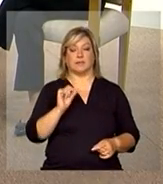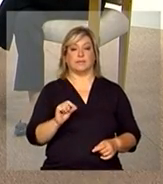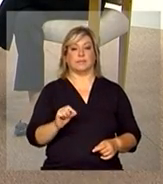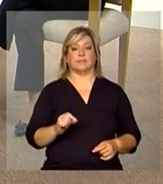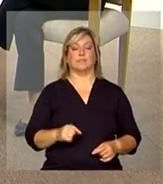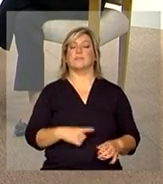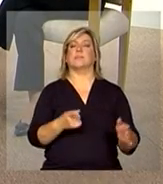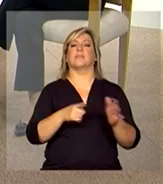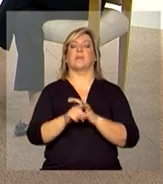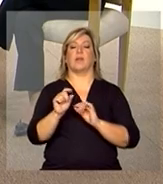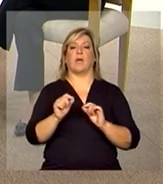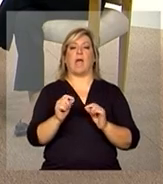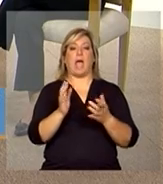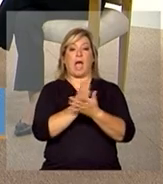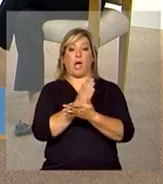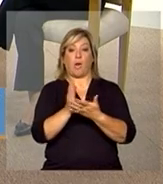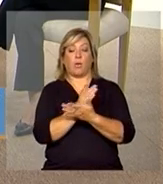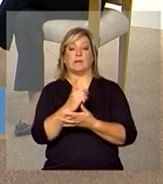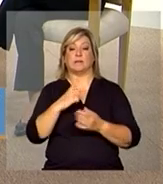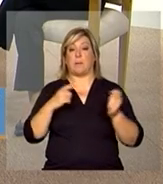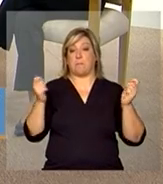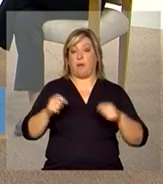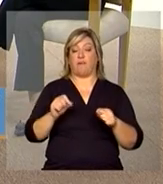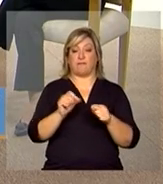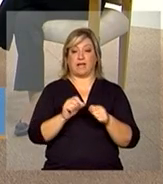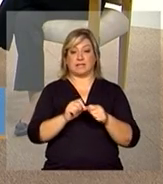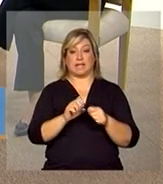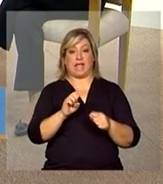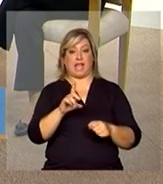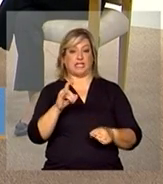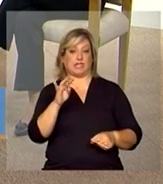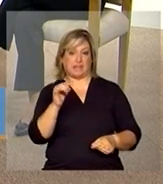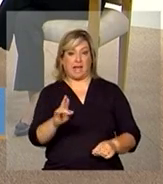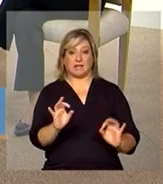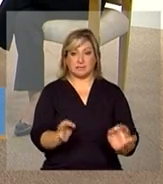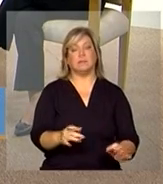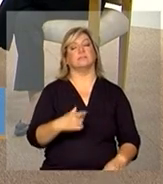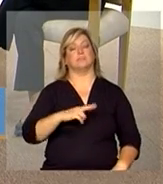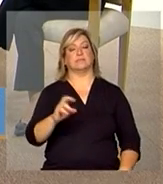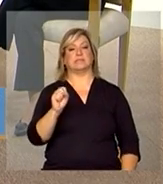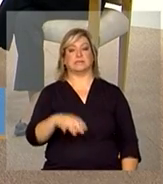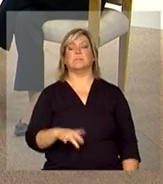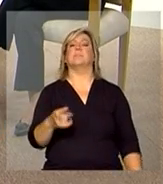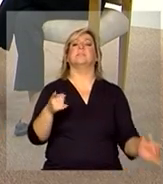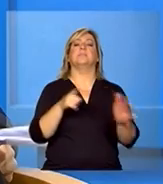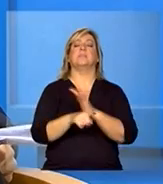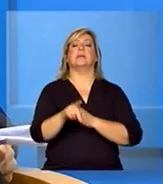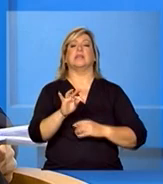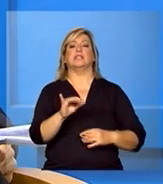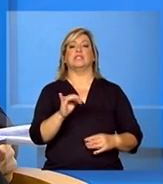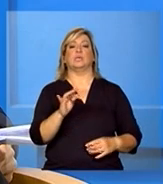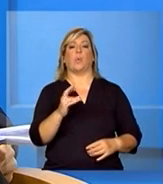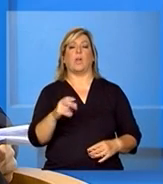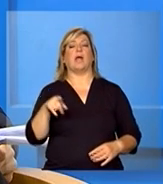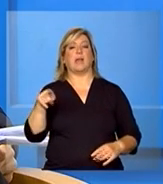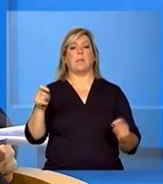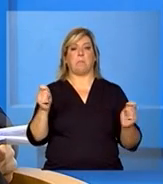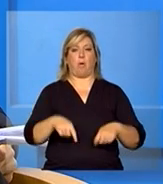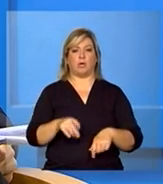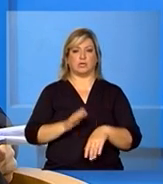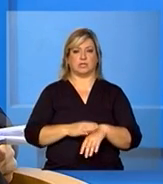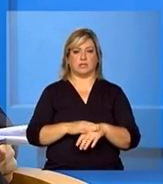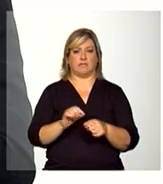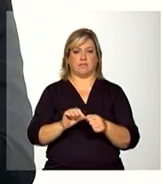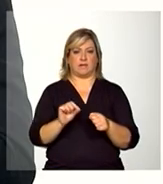alguns tivessem privilégio de fazer edição correto é no caso do titular ele pode inativar também o cadastro do Adjunto